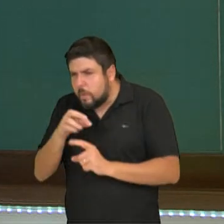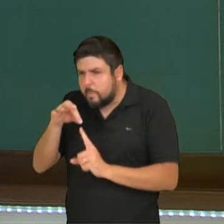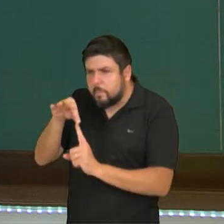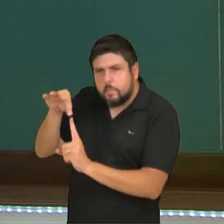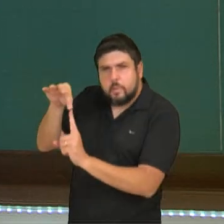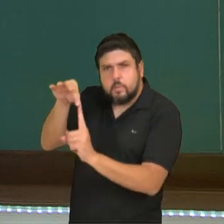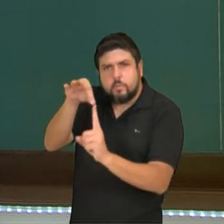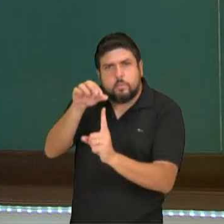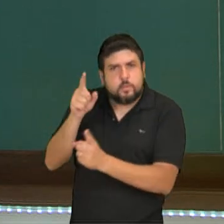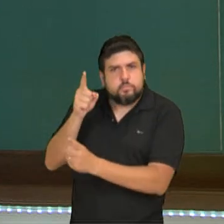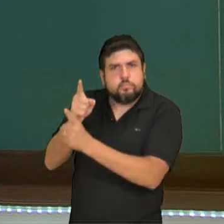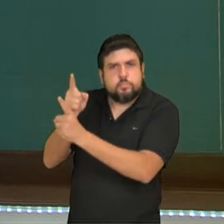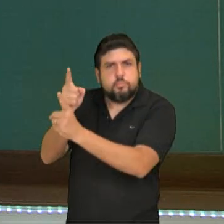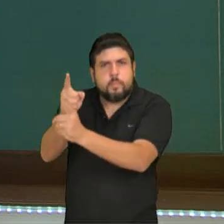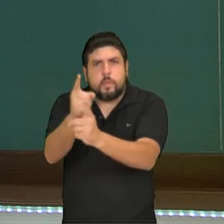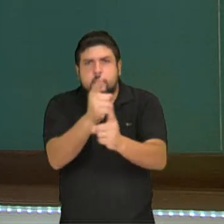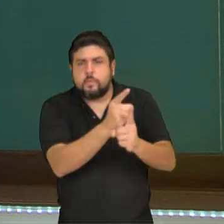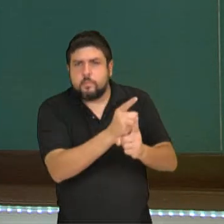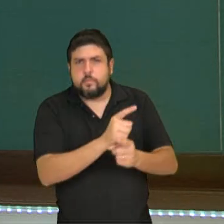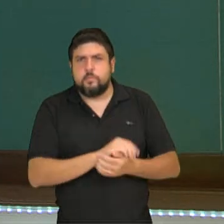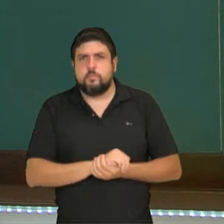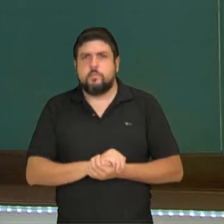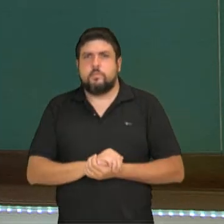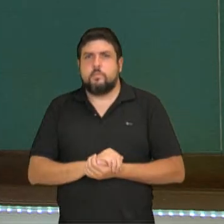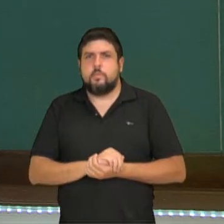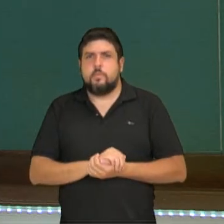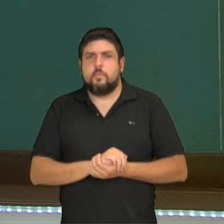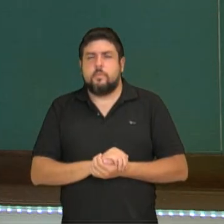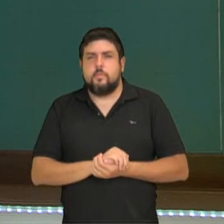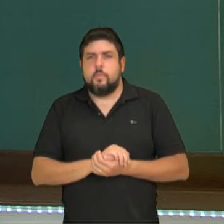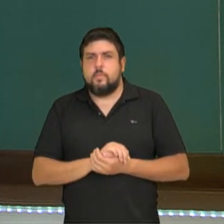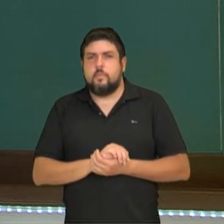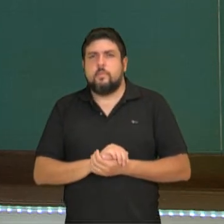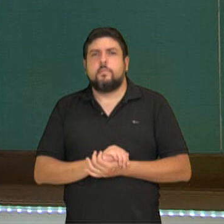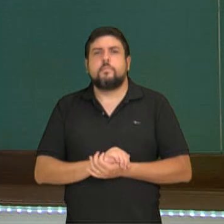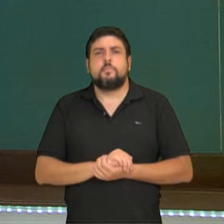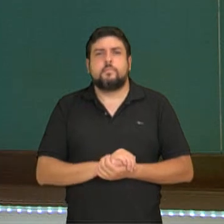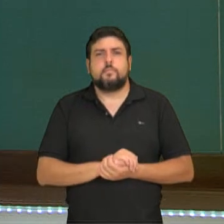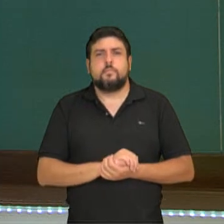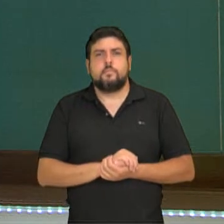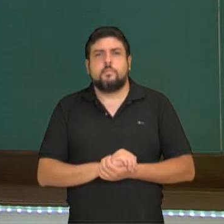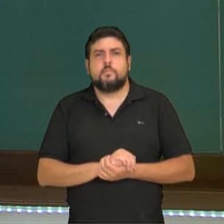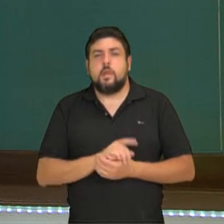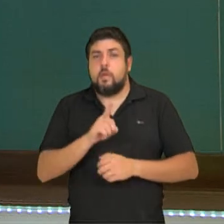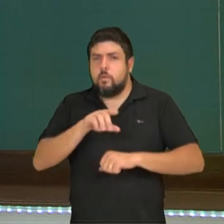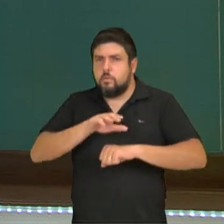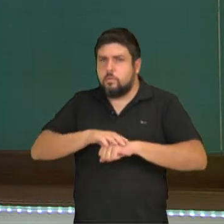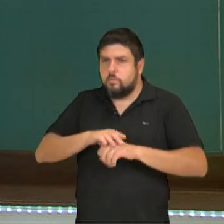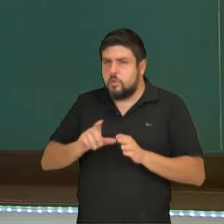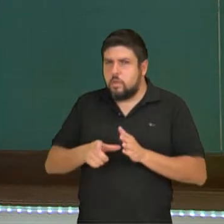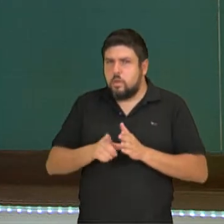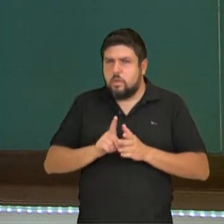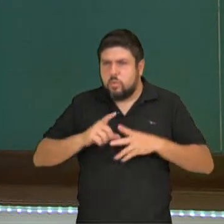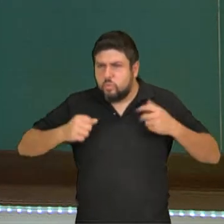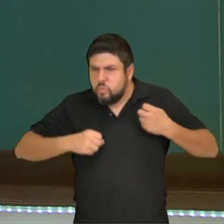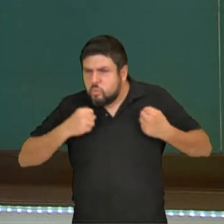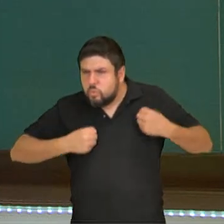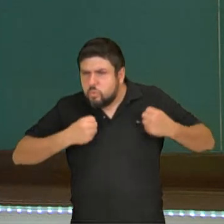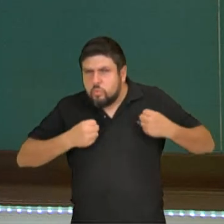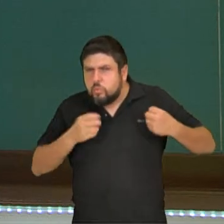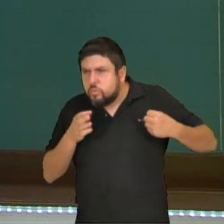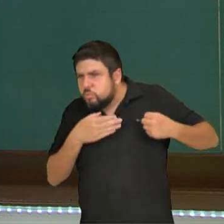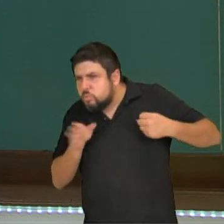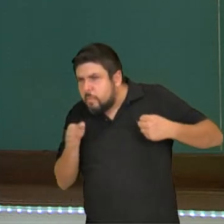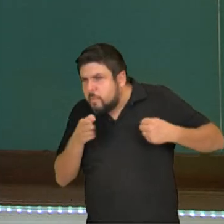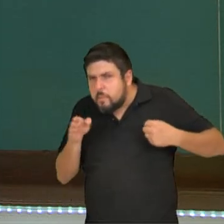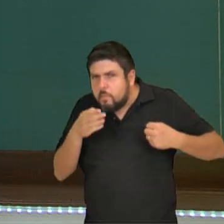terreno. Tá? O objetivo é você chegar antes que todos os que estiverem participando. Então, é uma corrida atrás desses pontos